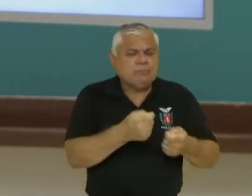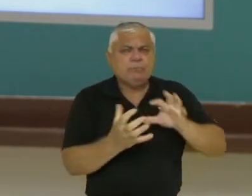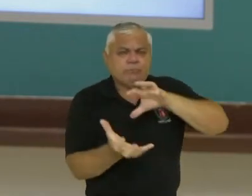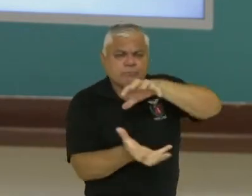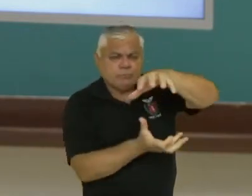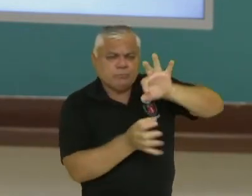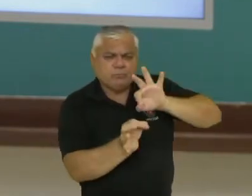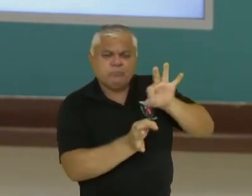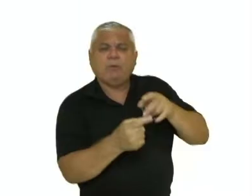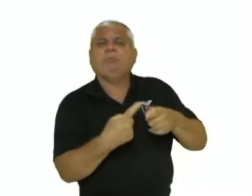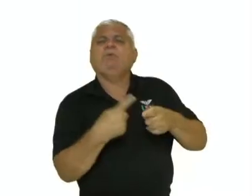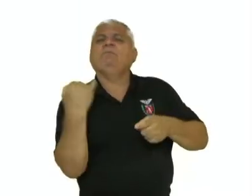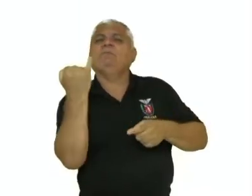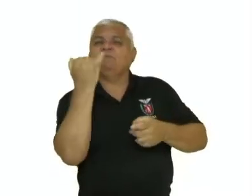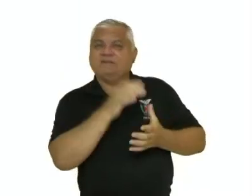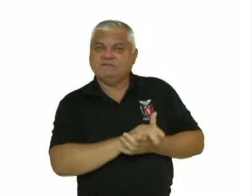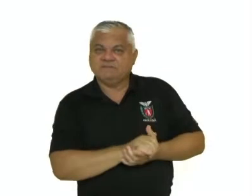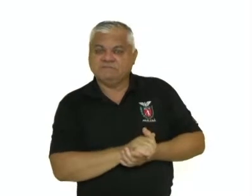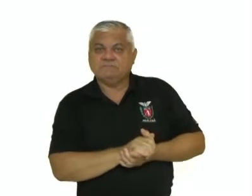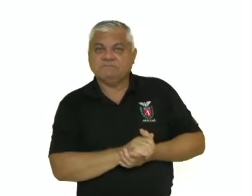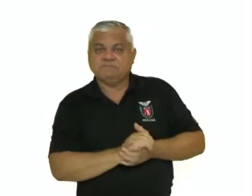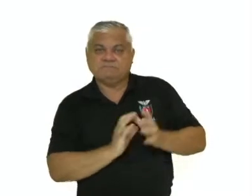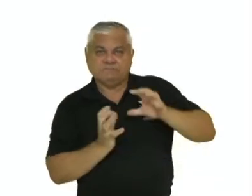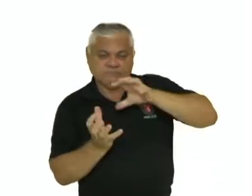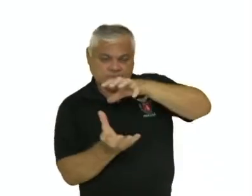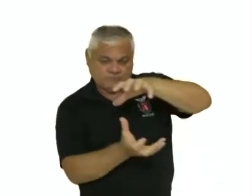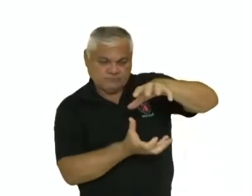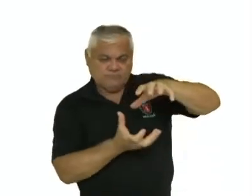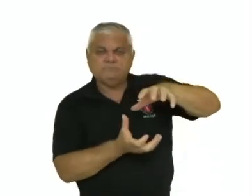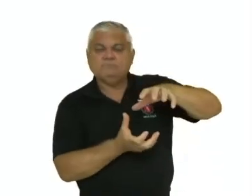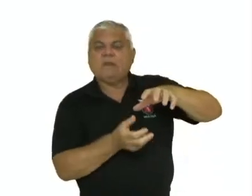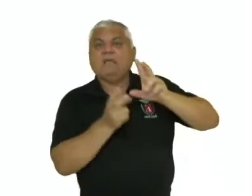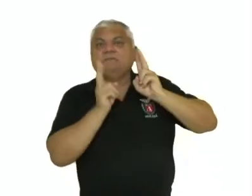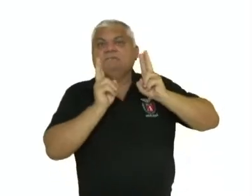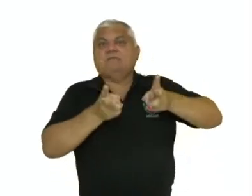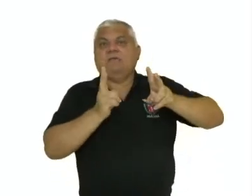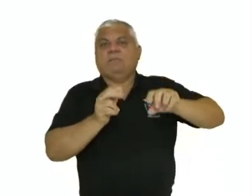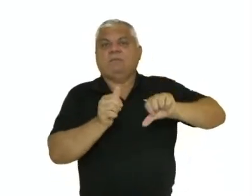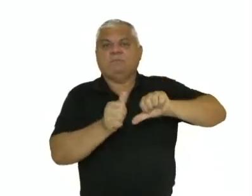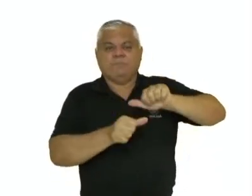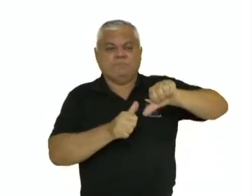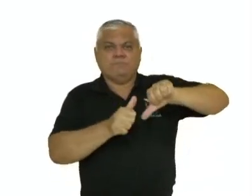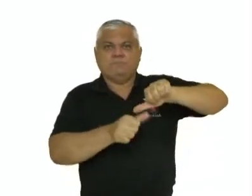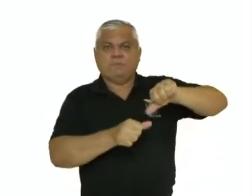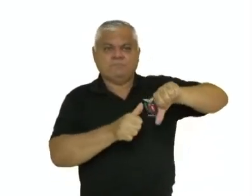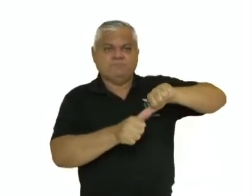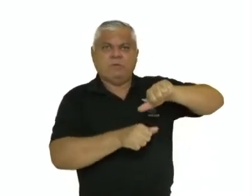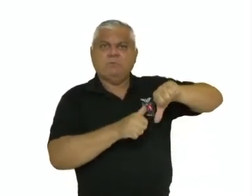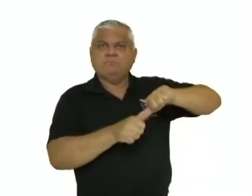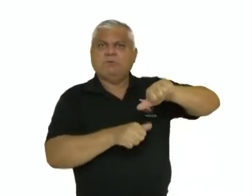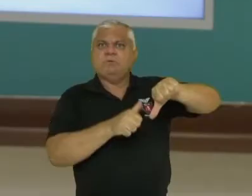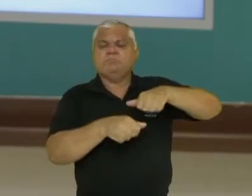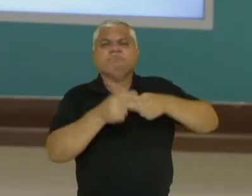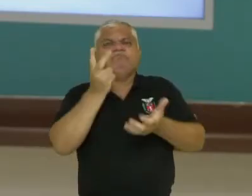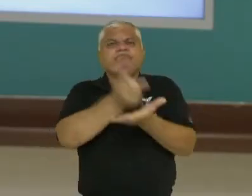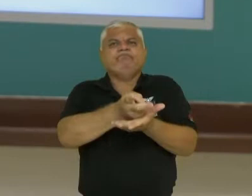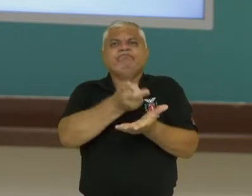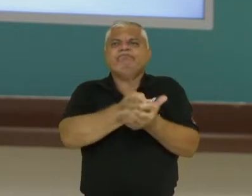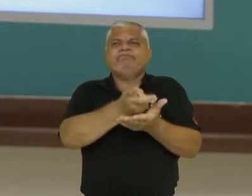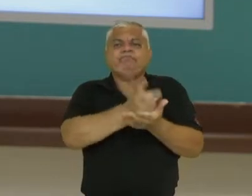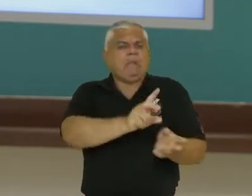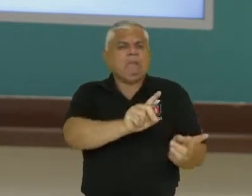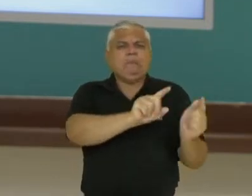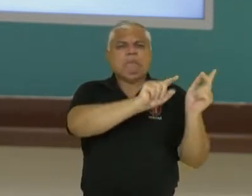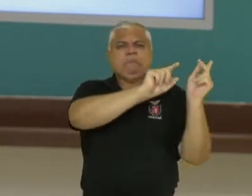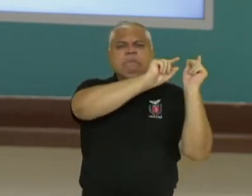planeta? Perceber que a Terra está em constante processo de transformação desde a sua